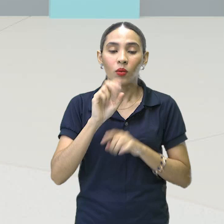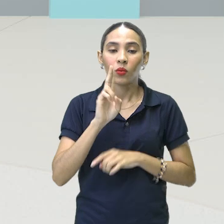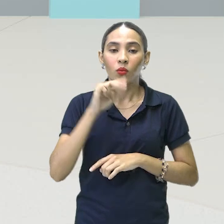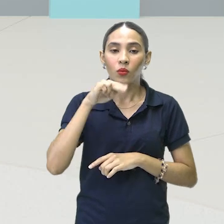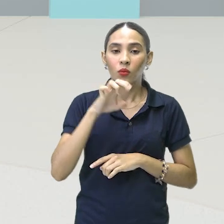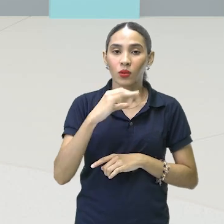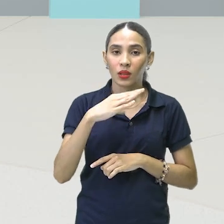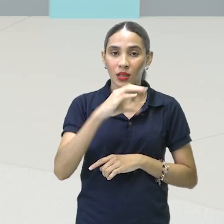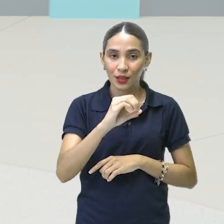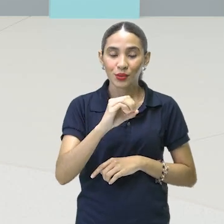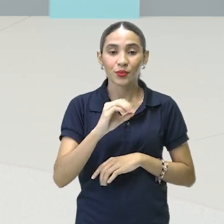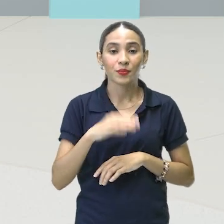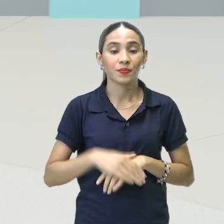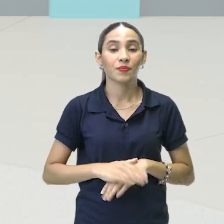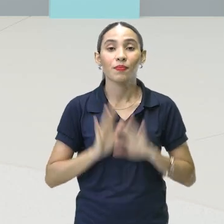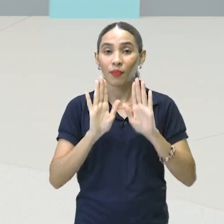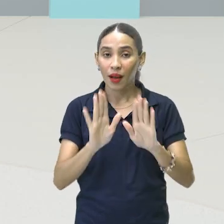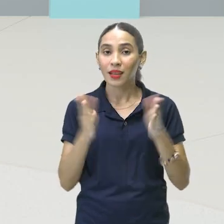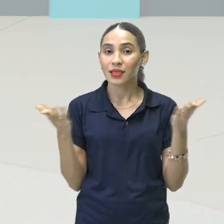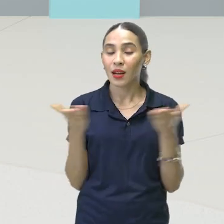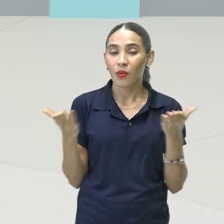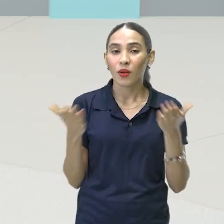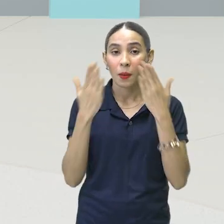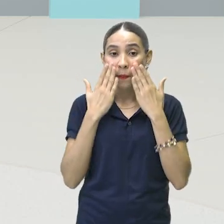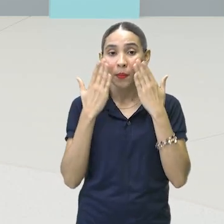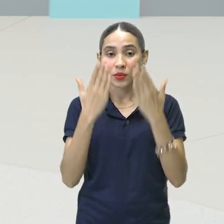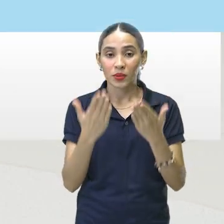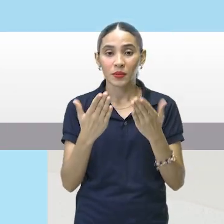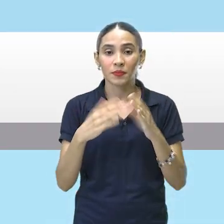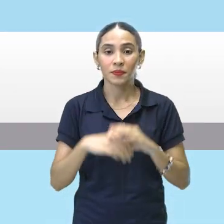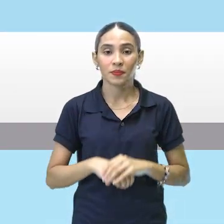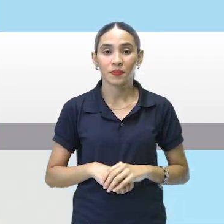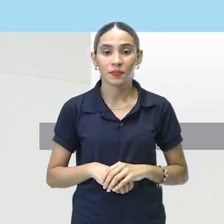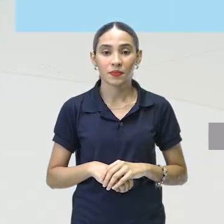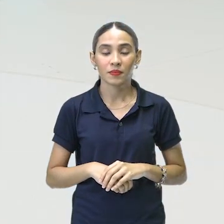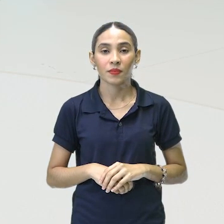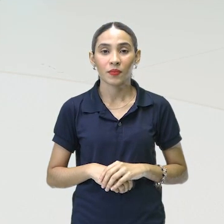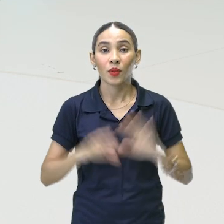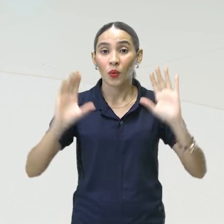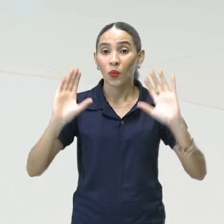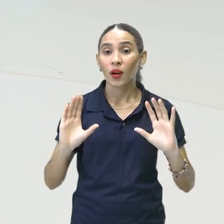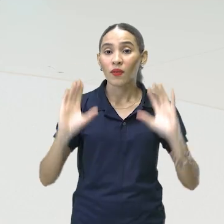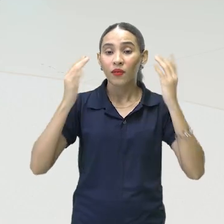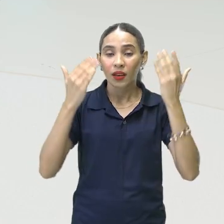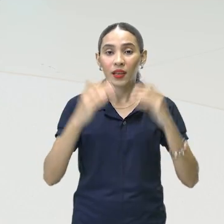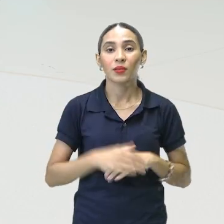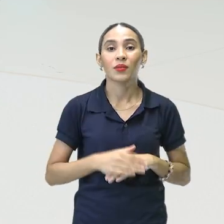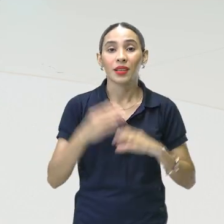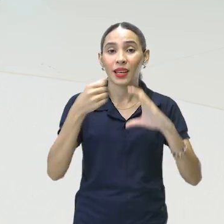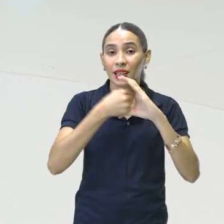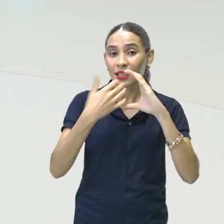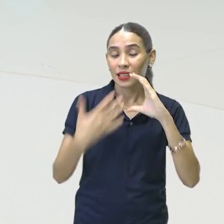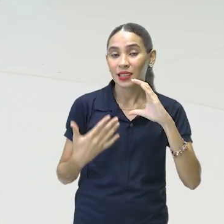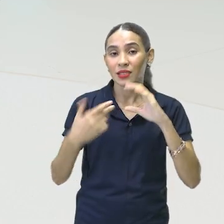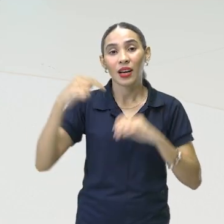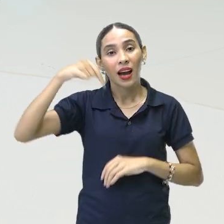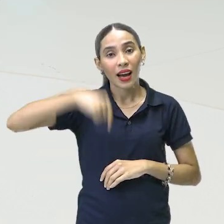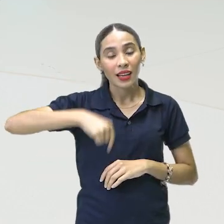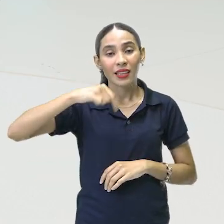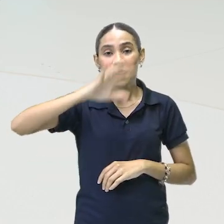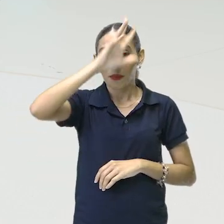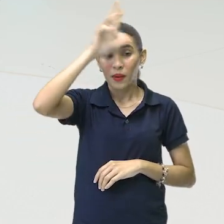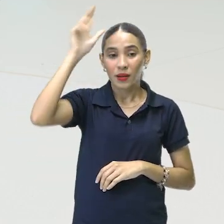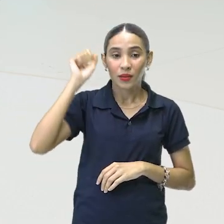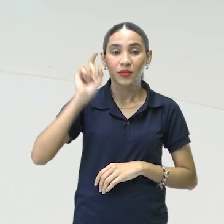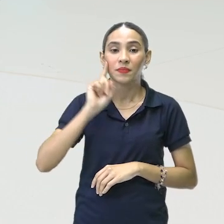Humanidade pela Unesco. E agora nós vamos mostrar um evento característico aqui